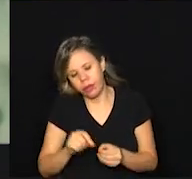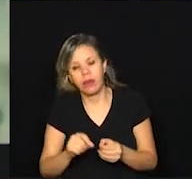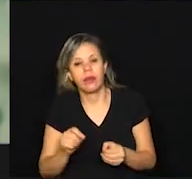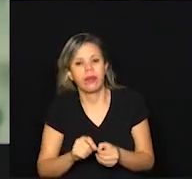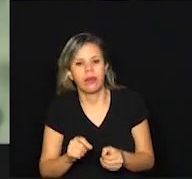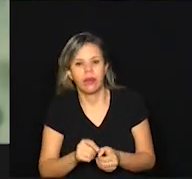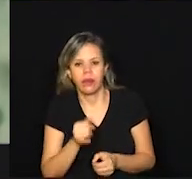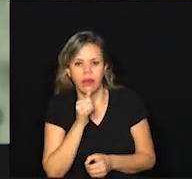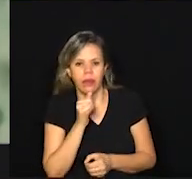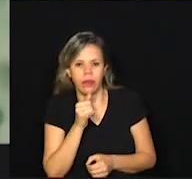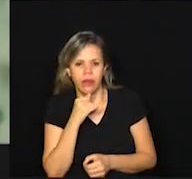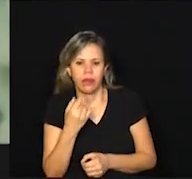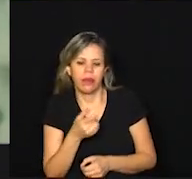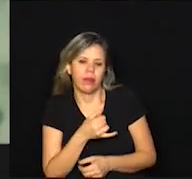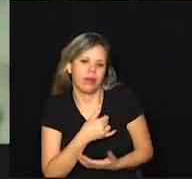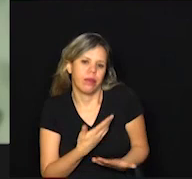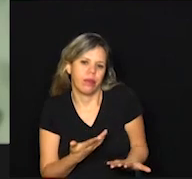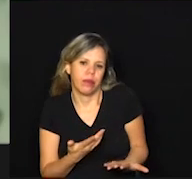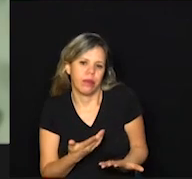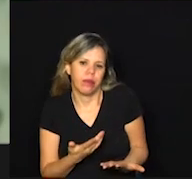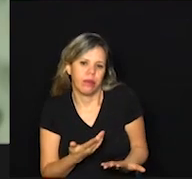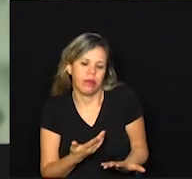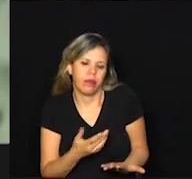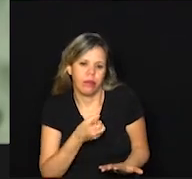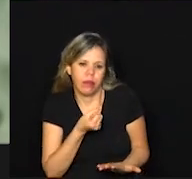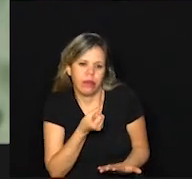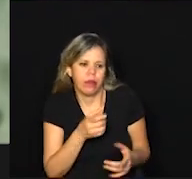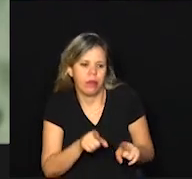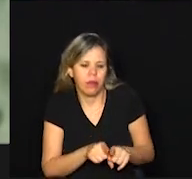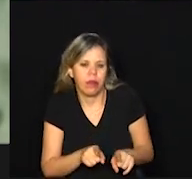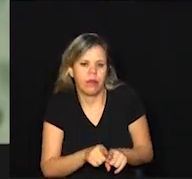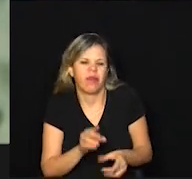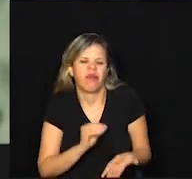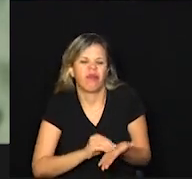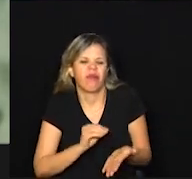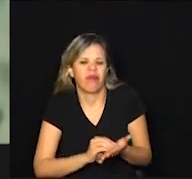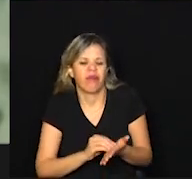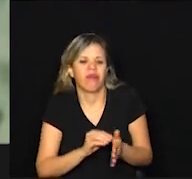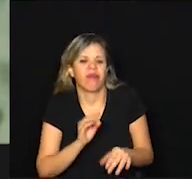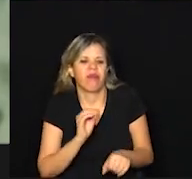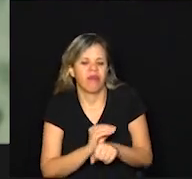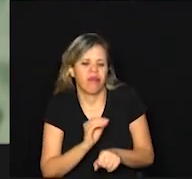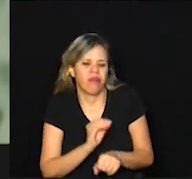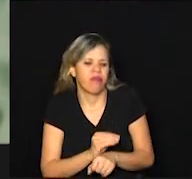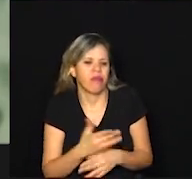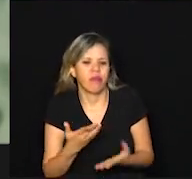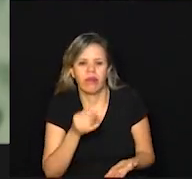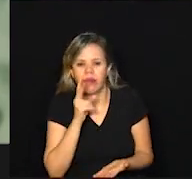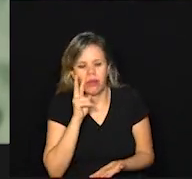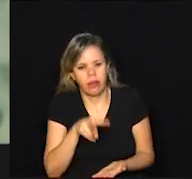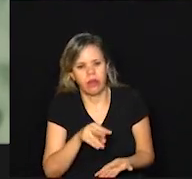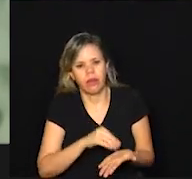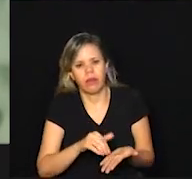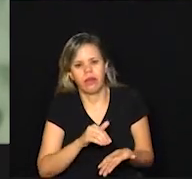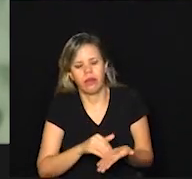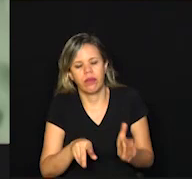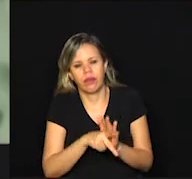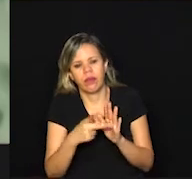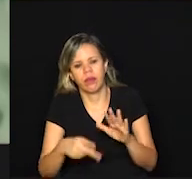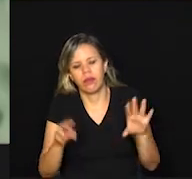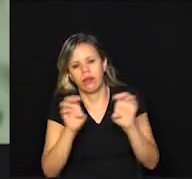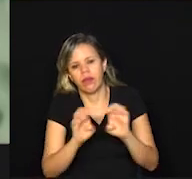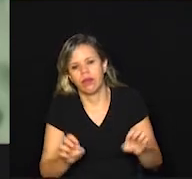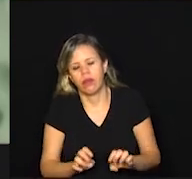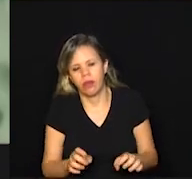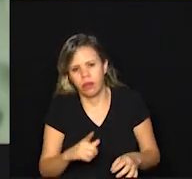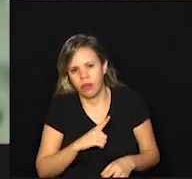é feito com para não ser indelicado com uma falta de cuidado porque se a gente vê lá a secretaria da própria estrutura né